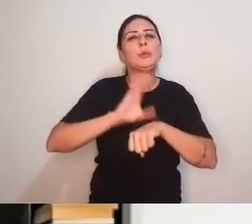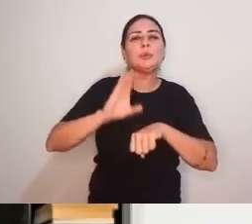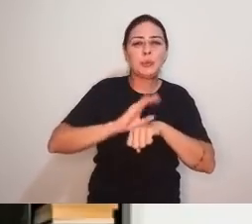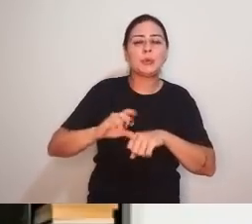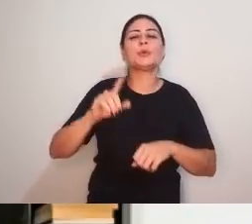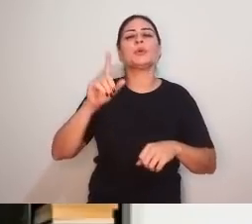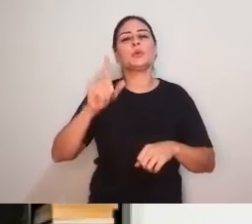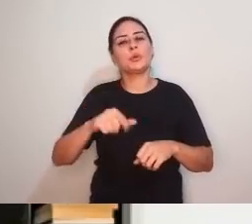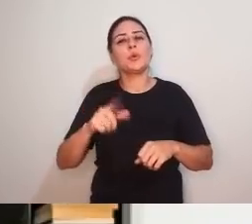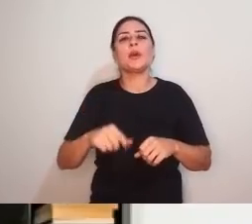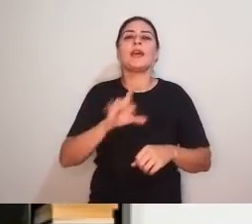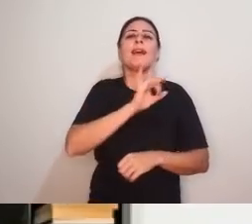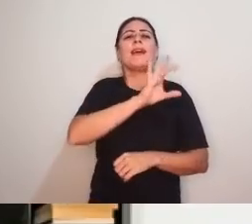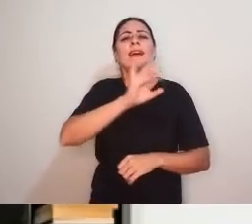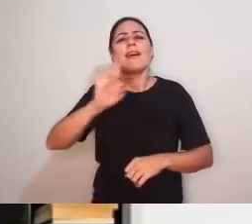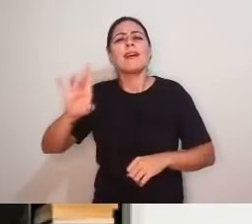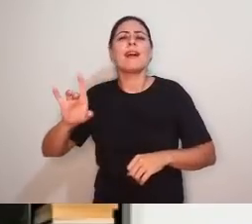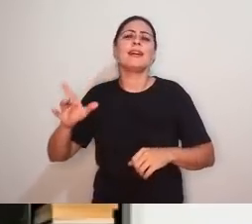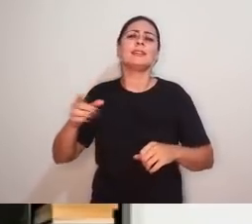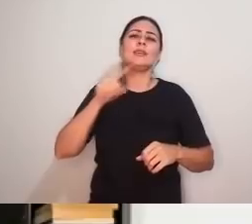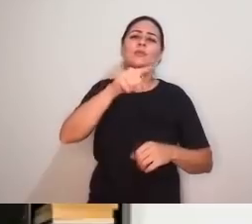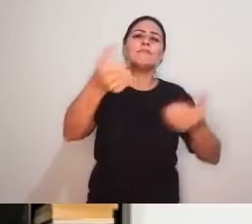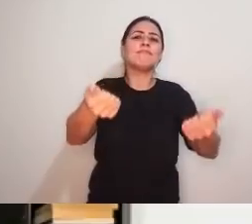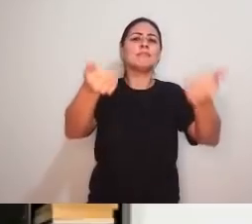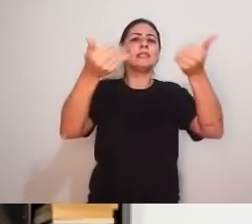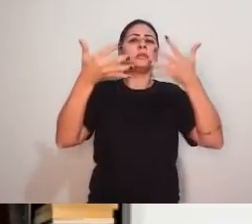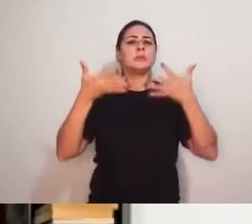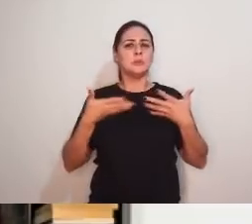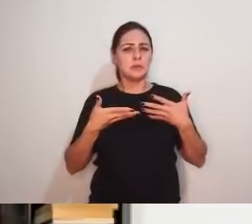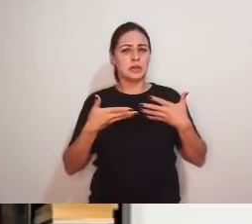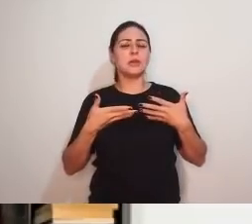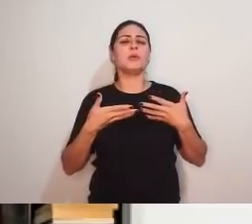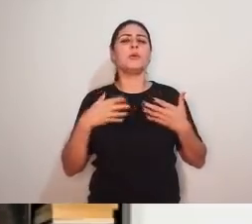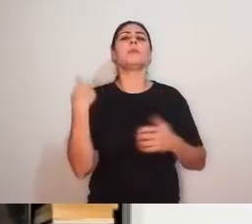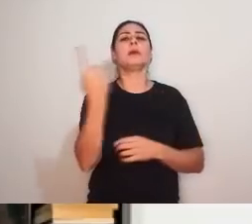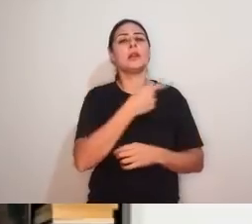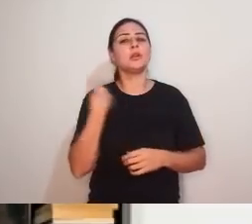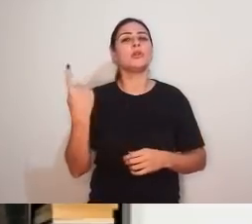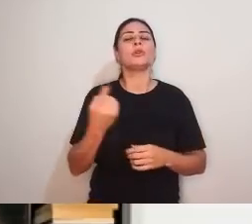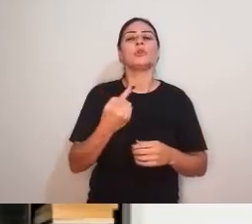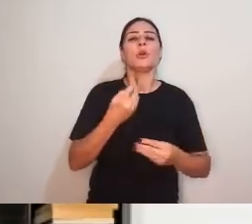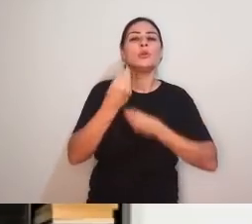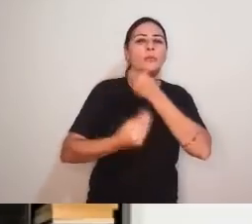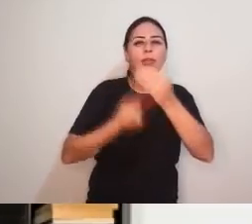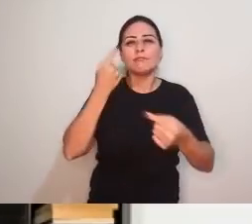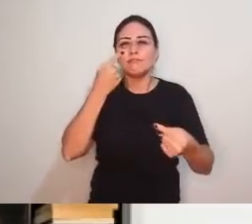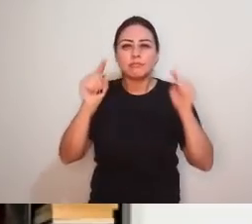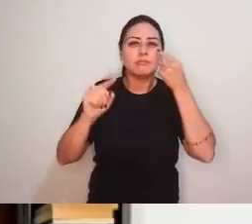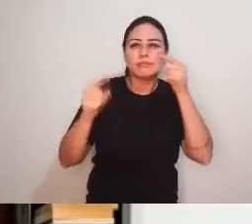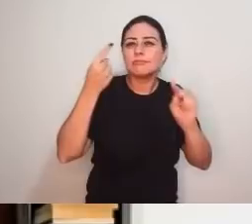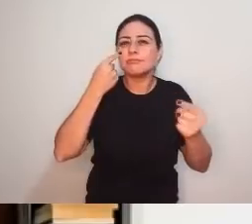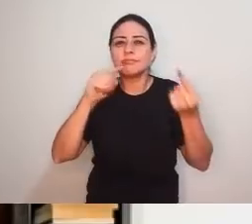cada elemento que o professor trouxe, para que a gente possa, peraí, de repente eu me descubro nessa situação, eu vou conseguir chegar lá na